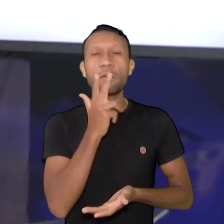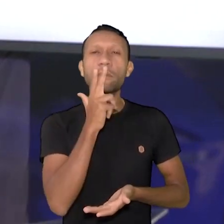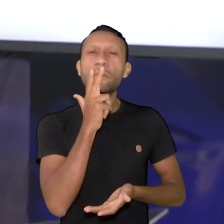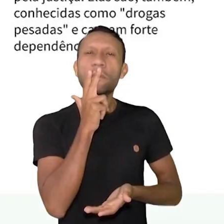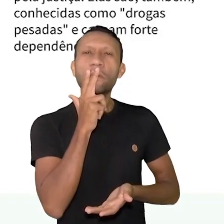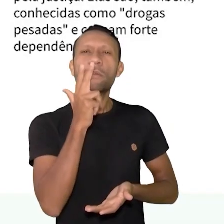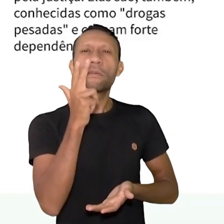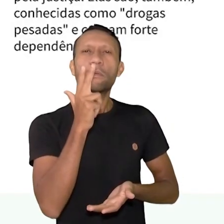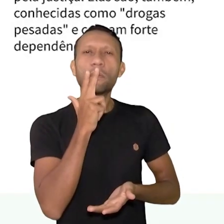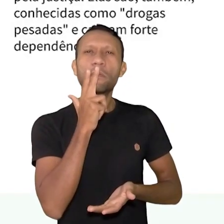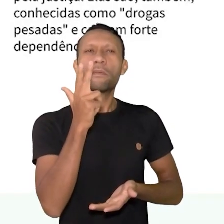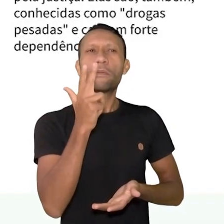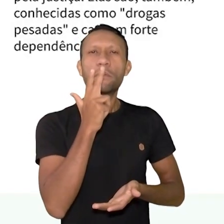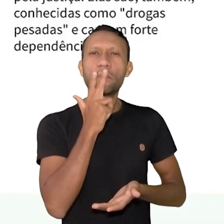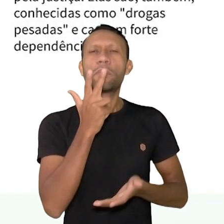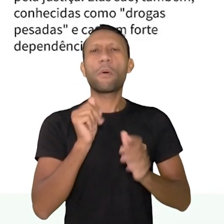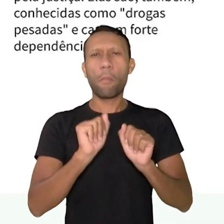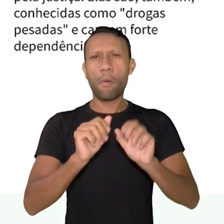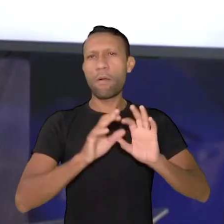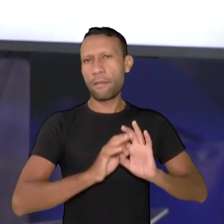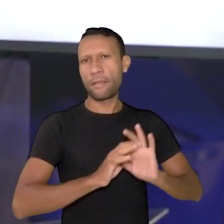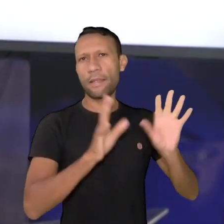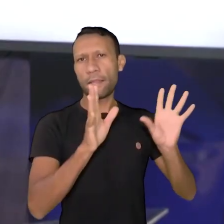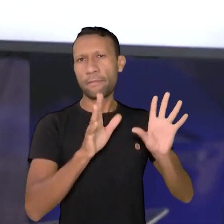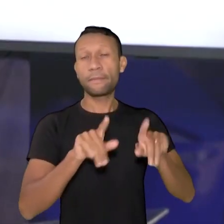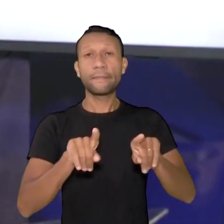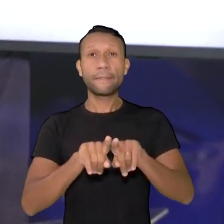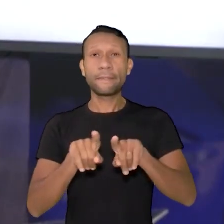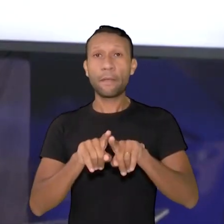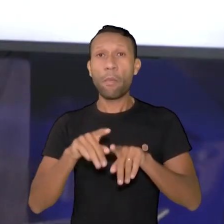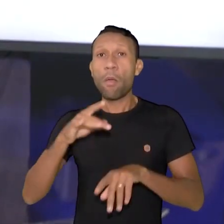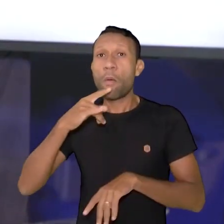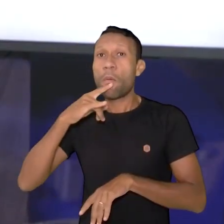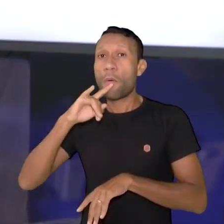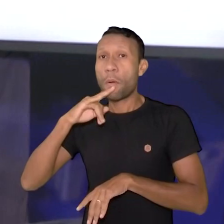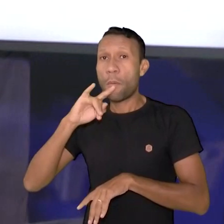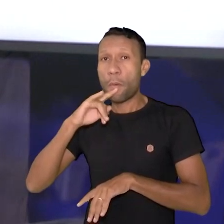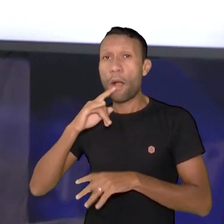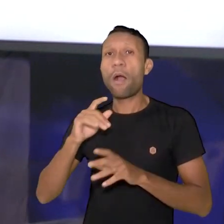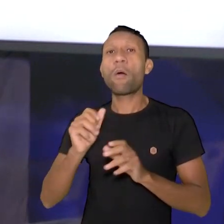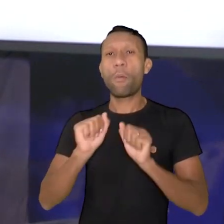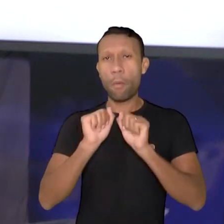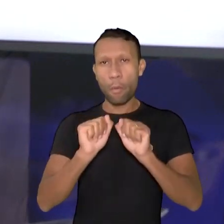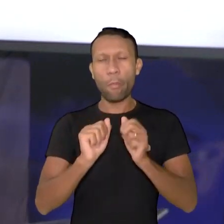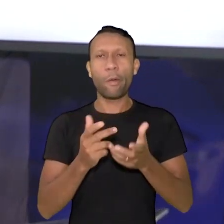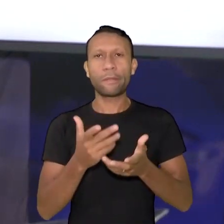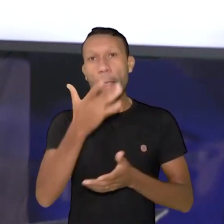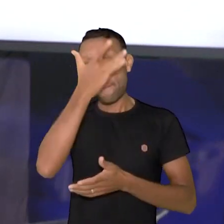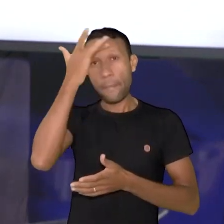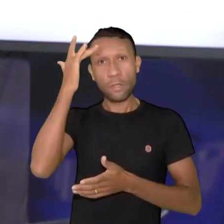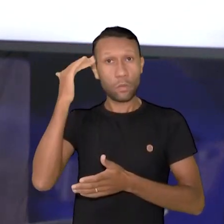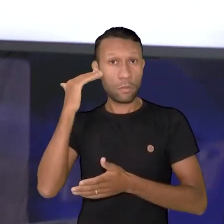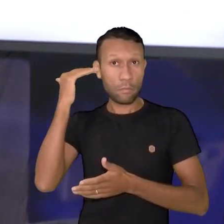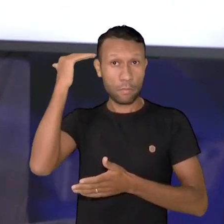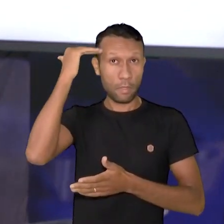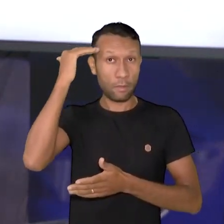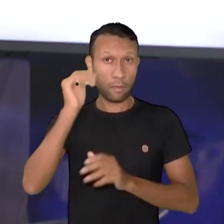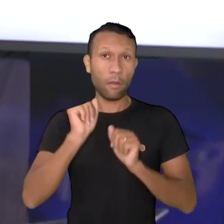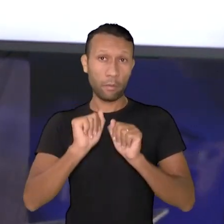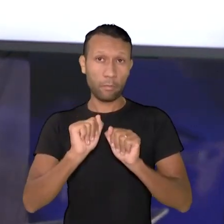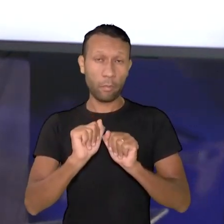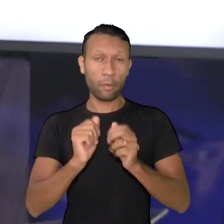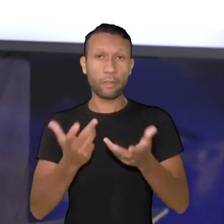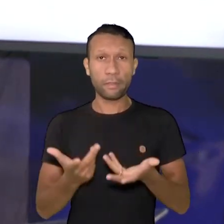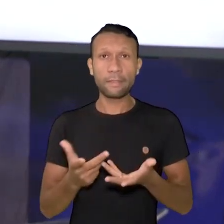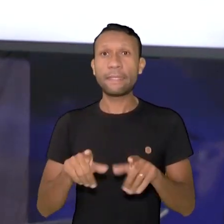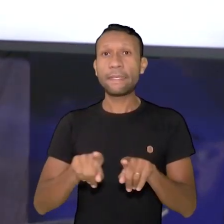droga chamada de tabaco dentro dele, tá certo? O álcool, que esses dois só podem ser utilizados por pessoas maiores de idade.